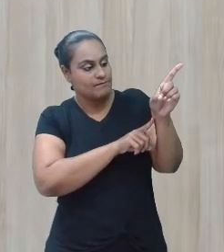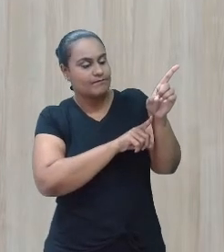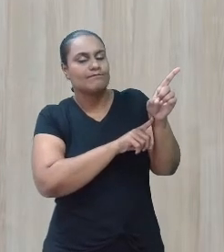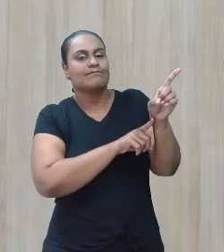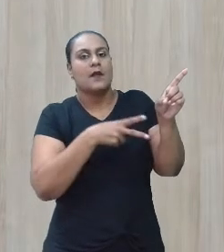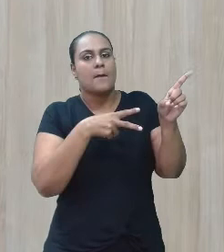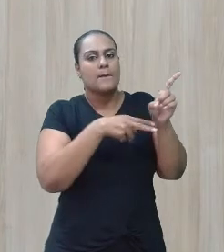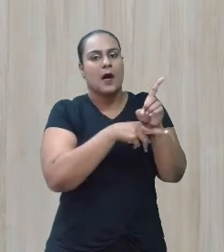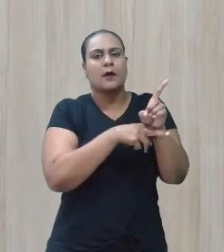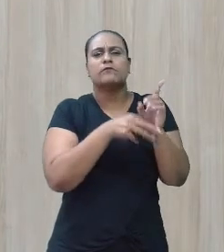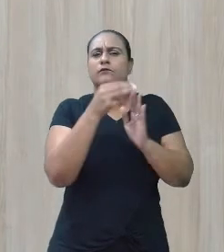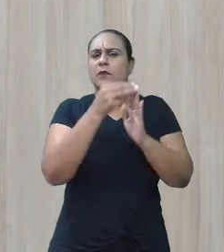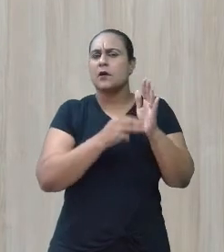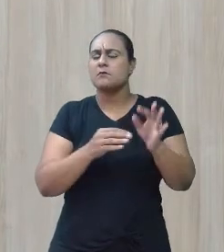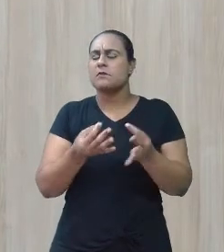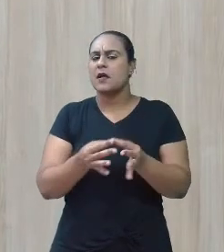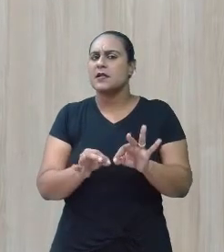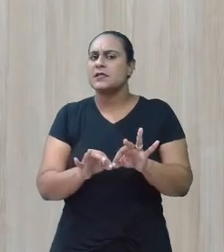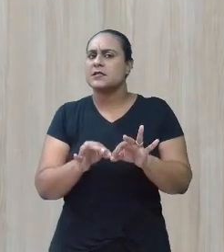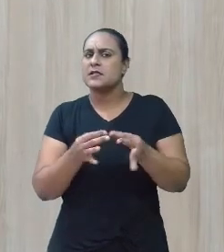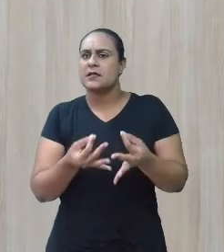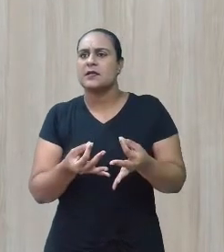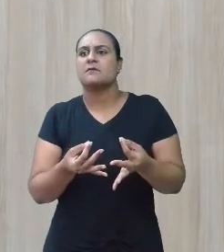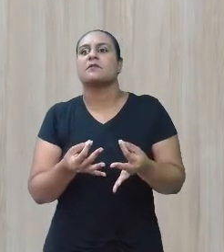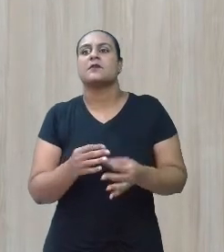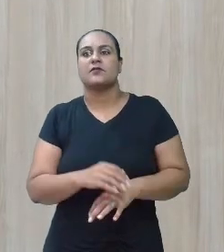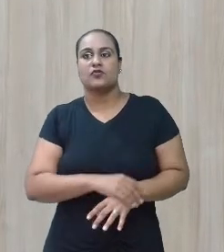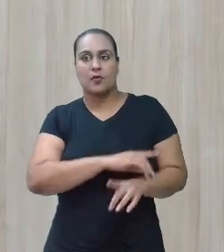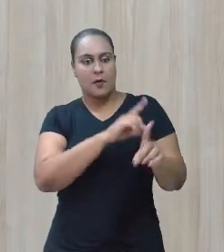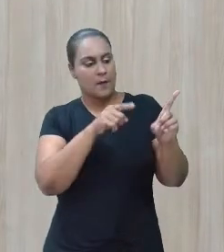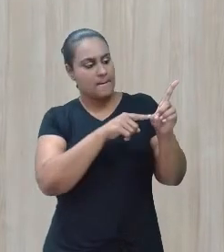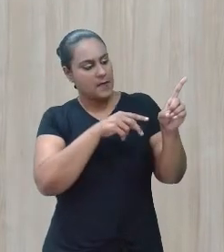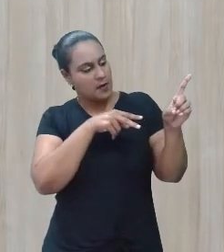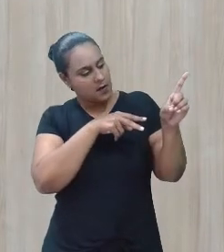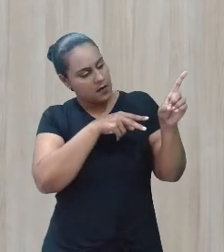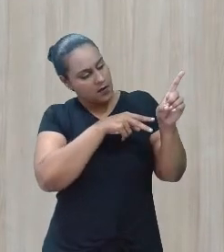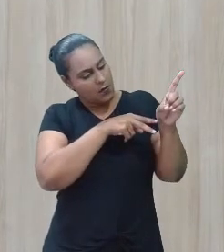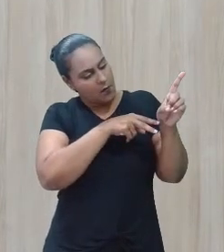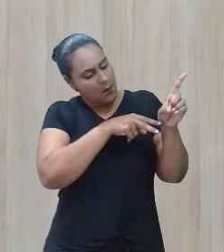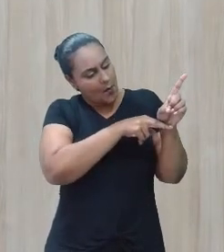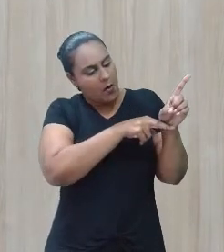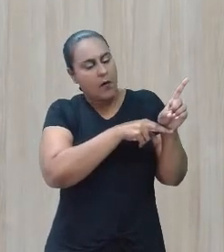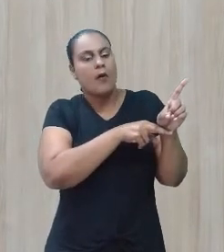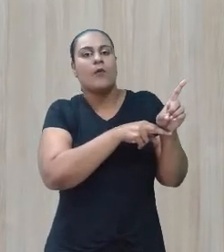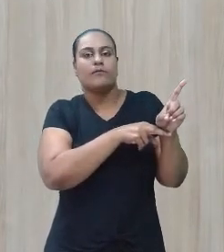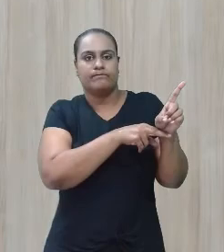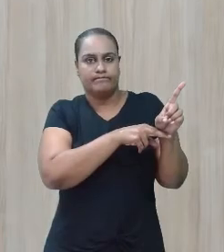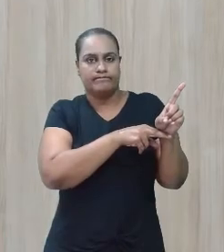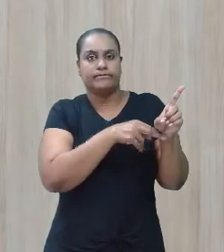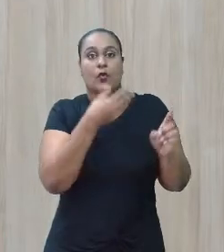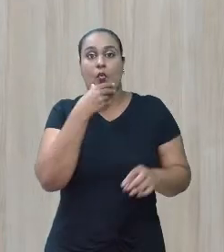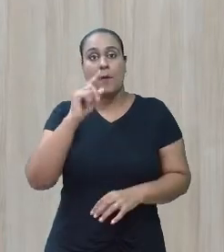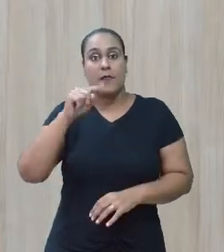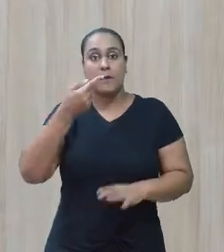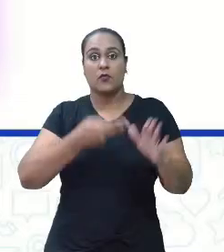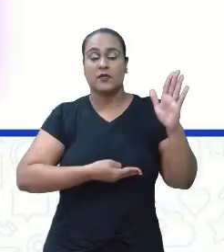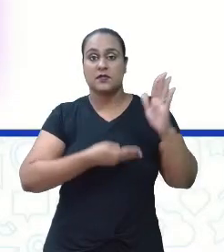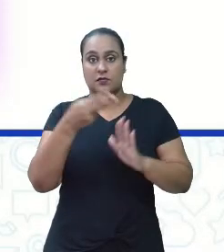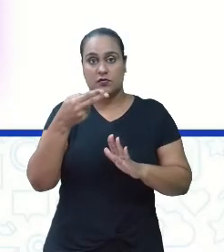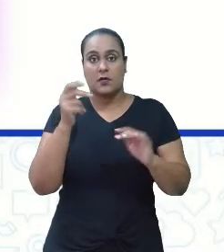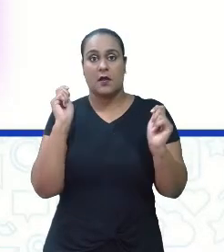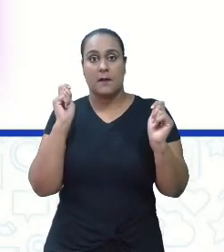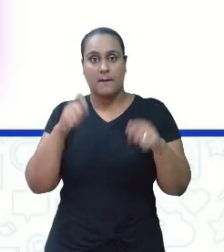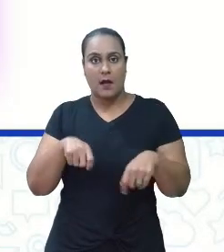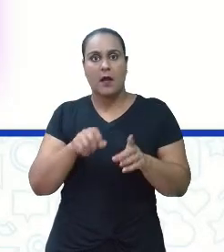simples que os canais deferentes, eles sofrem uma sucção. Então, o homem, após essa cirurgia, ele é